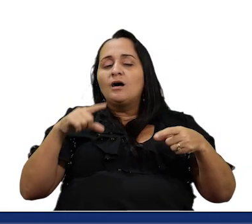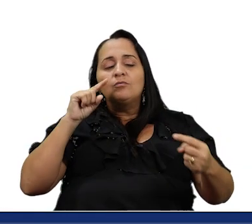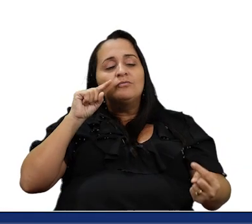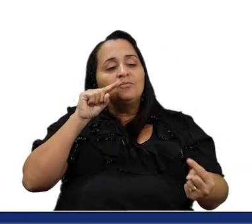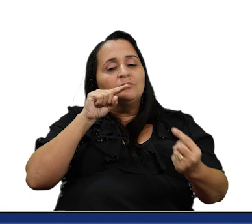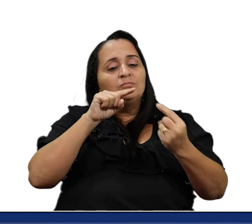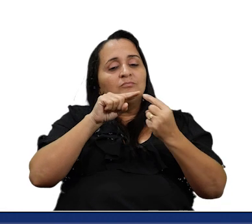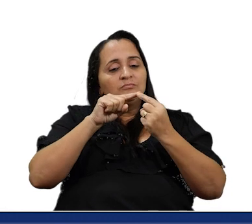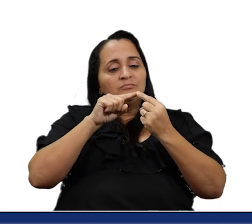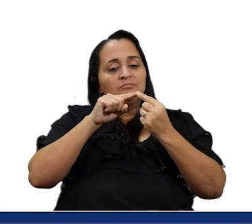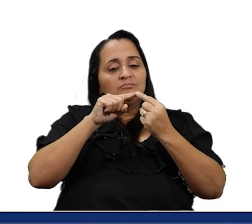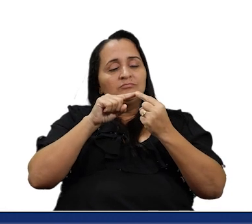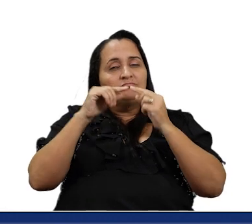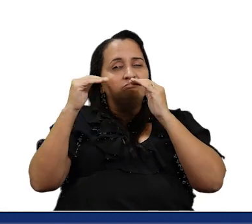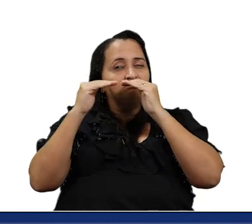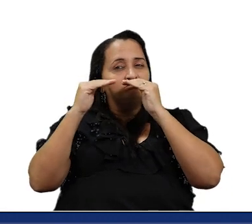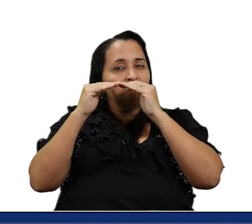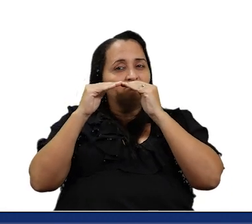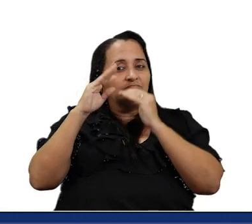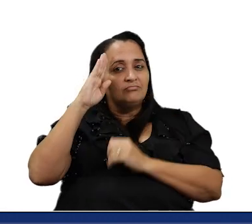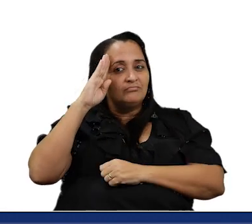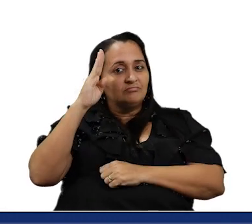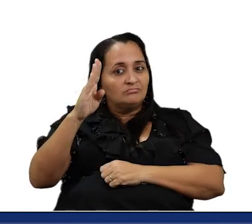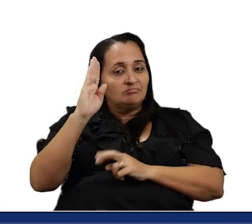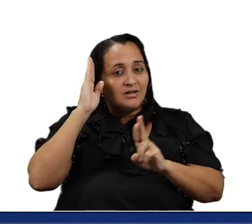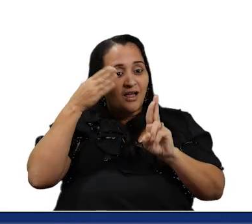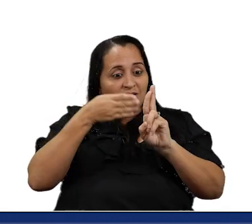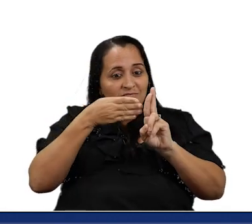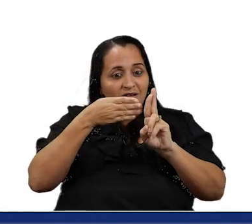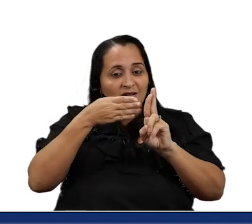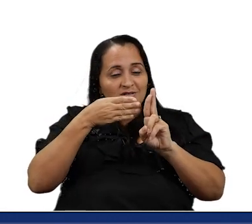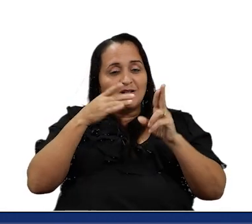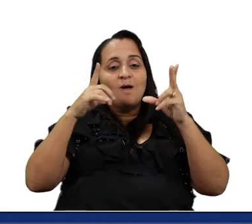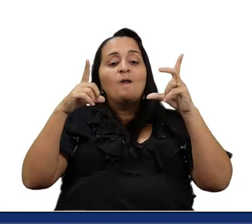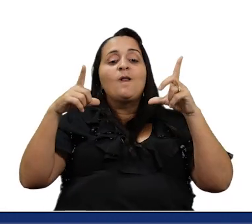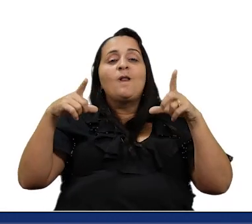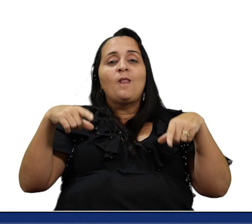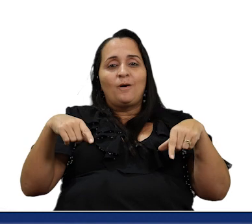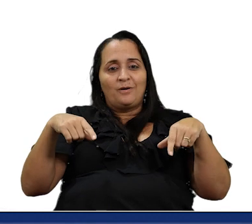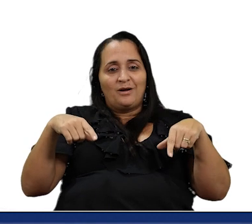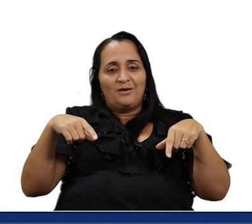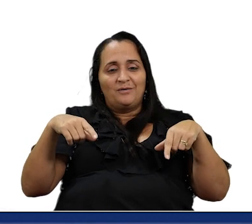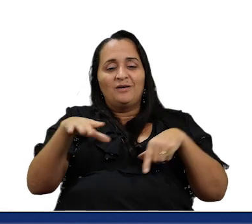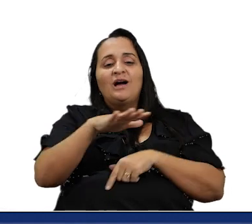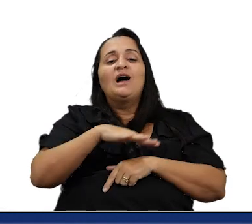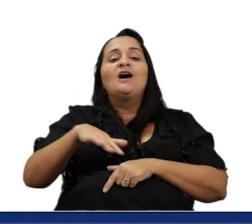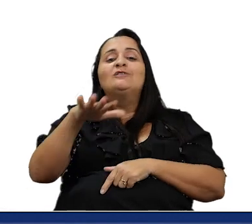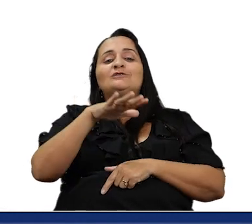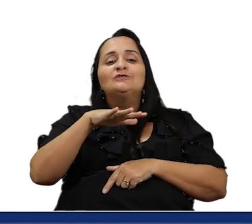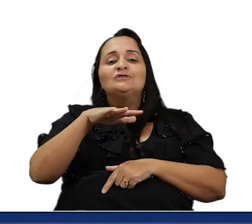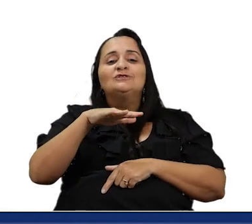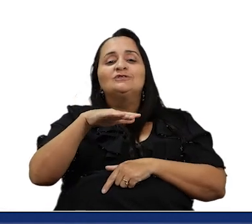localizado. Olha a palavra de referência. Se está falando localizado é porque vai dizer local, né? No Centro Histórico